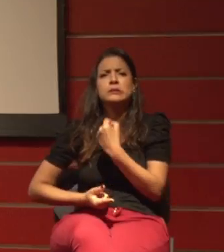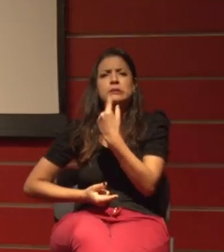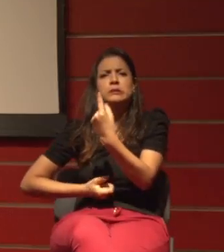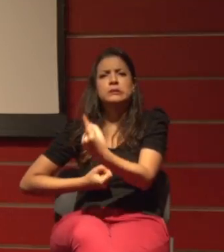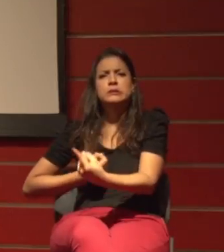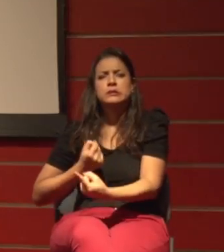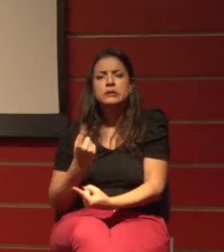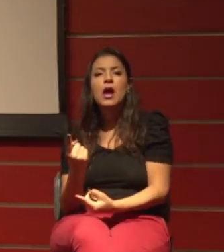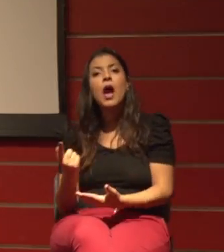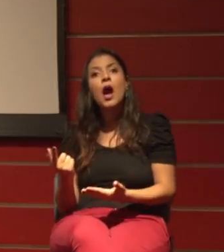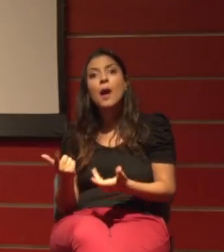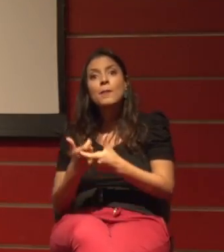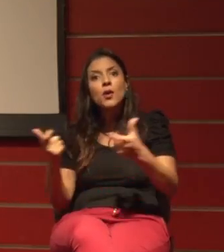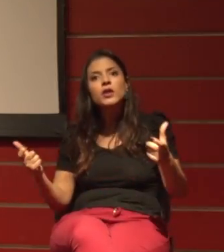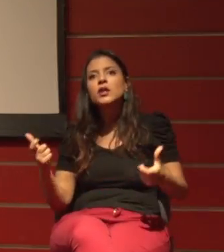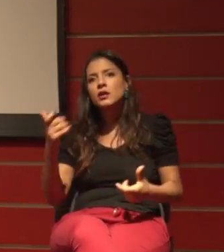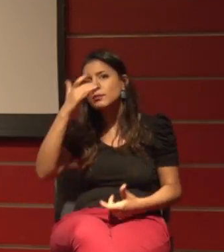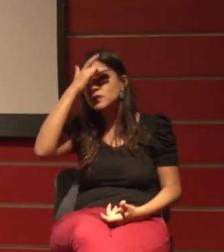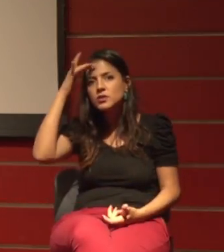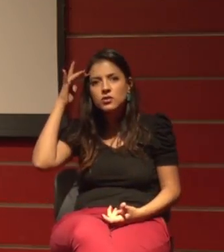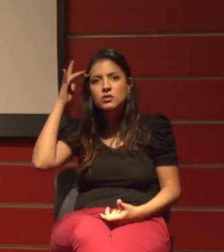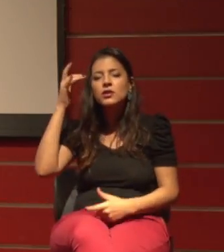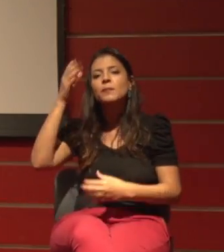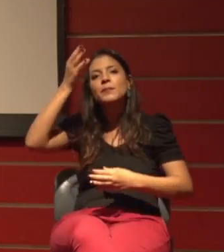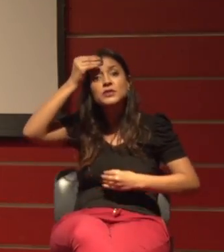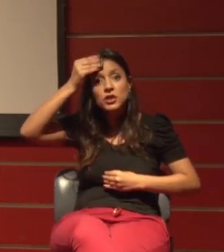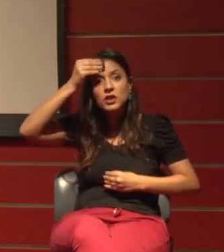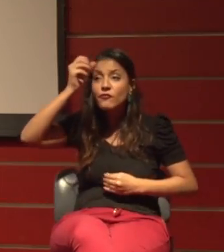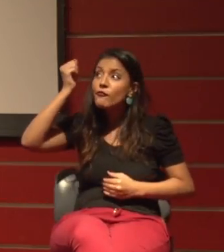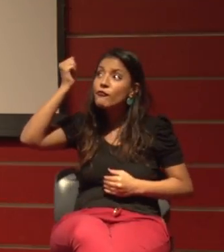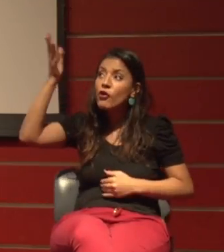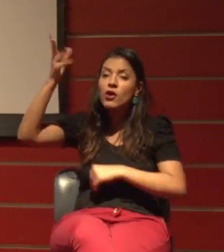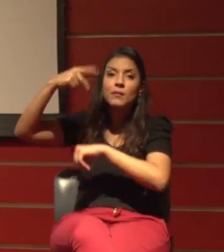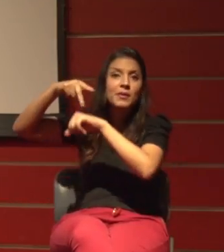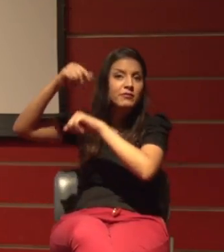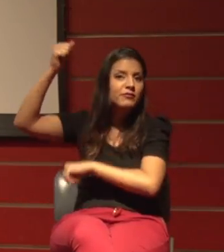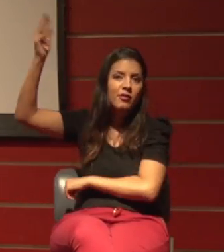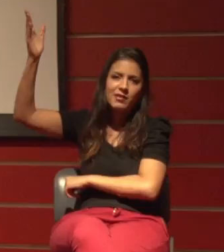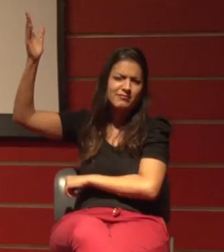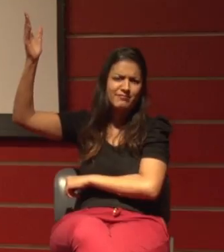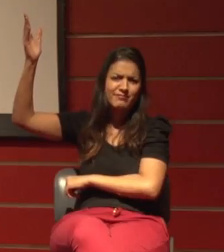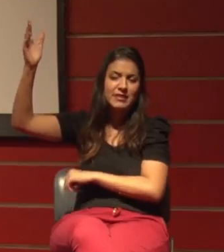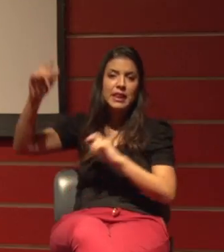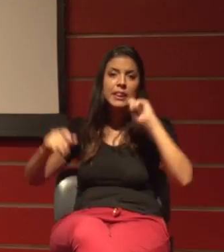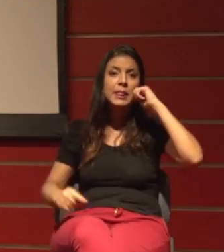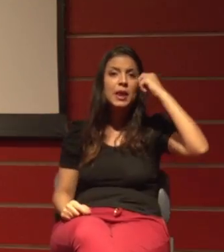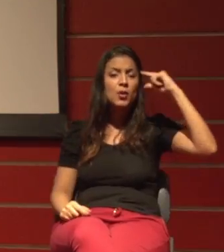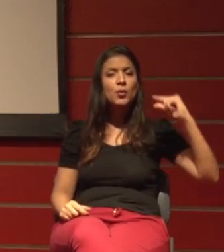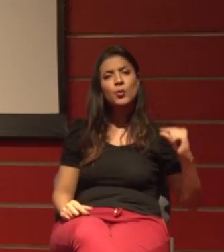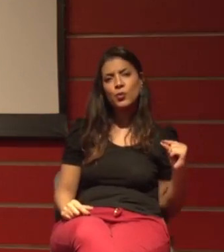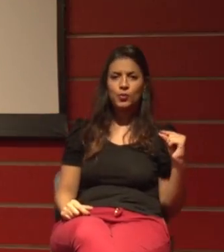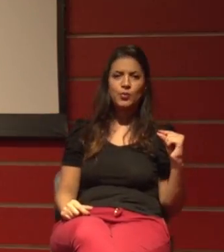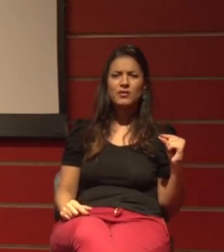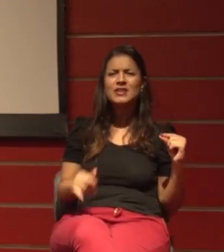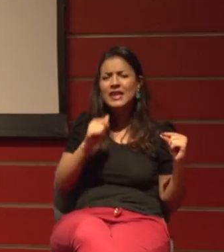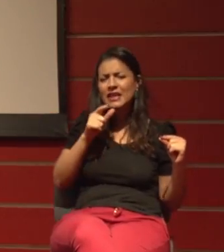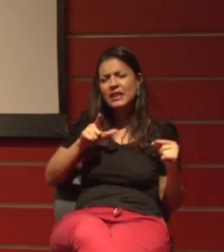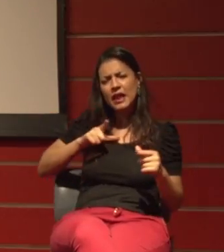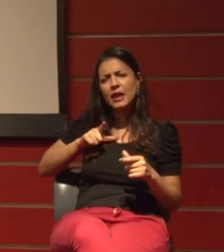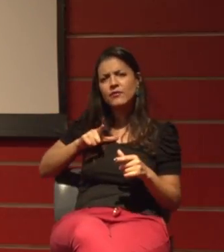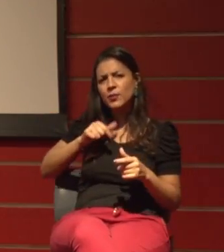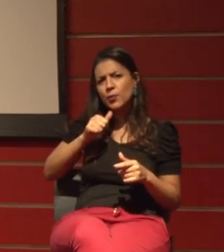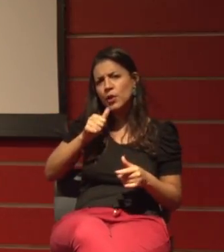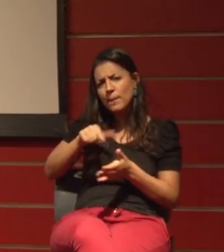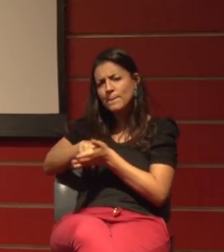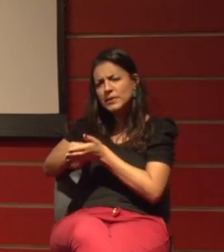estrangeiros do que personagens negros nesses romances 200 e tantos romances que ela